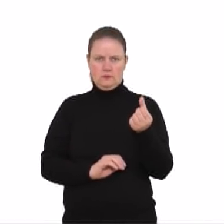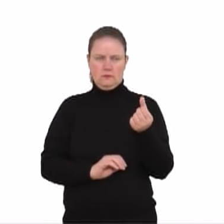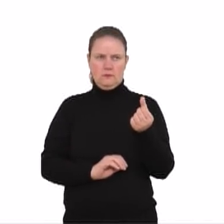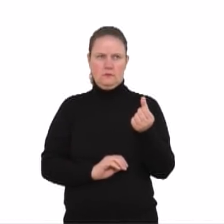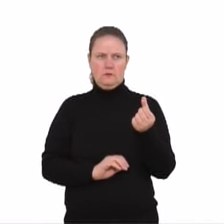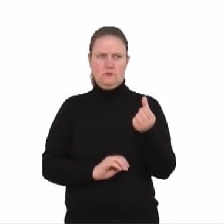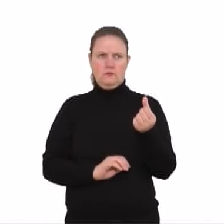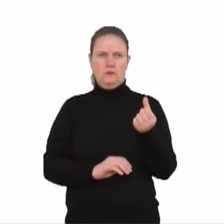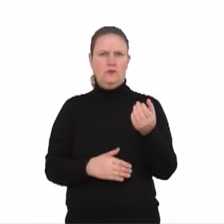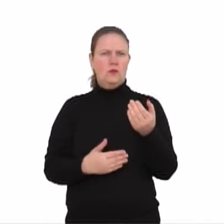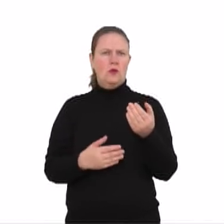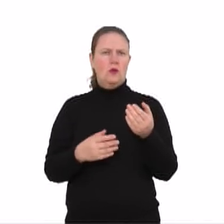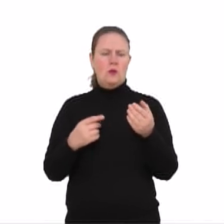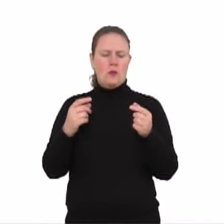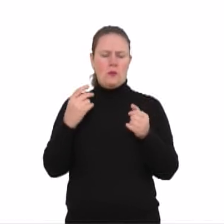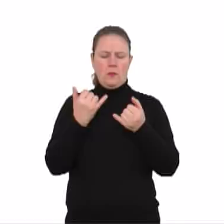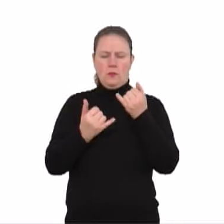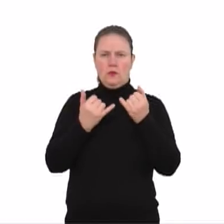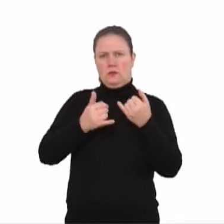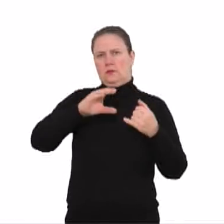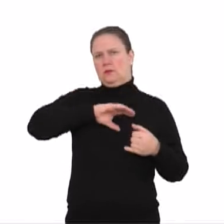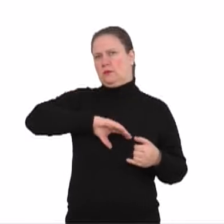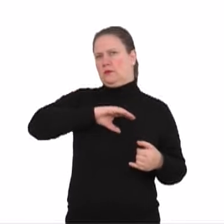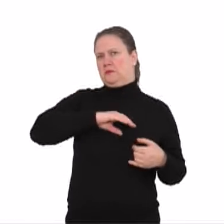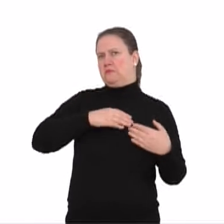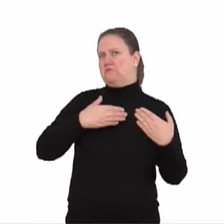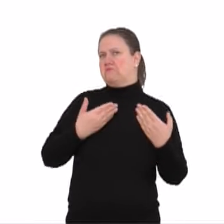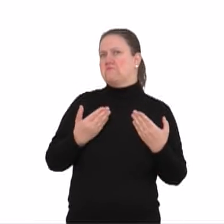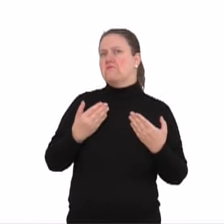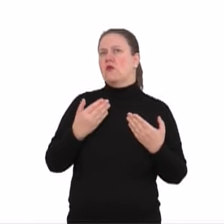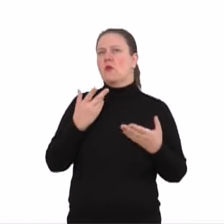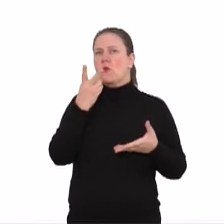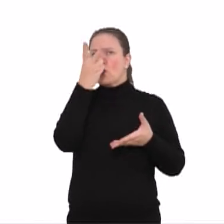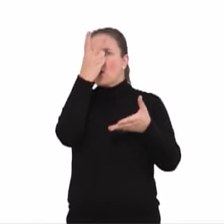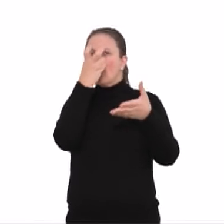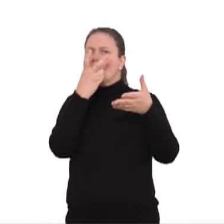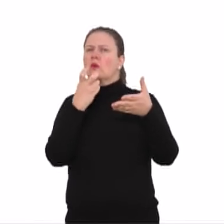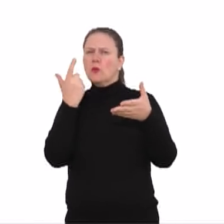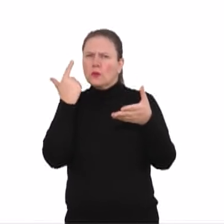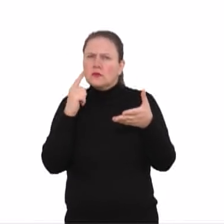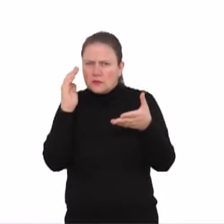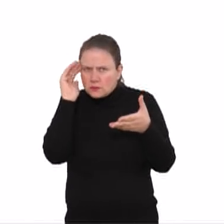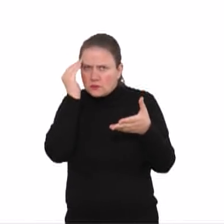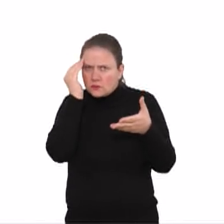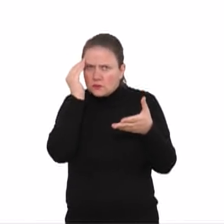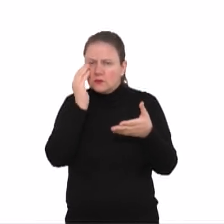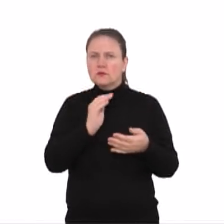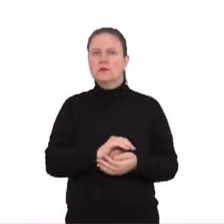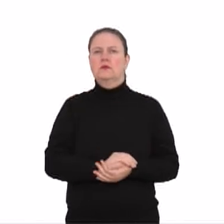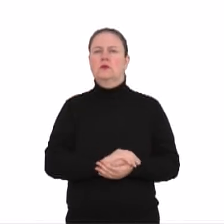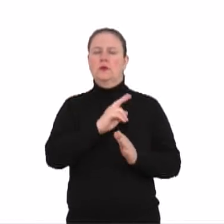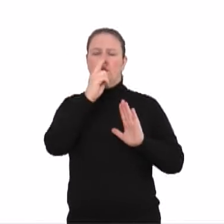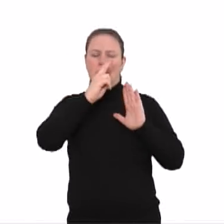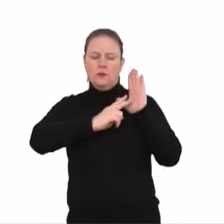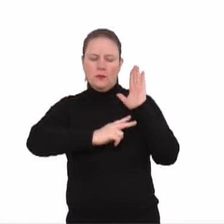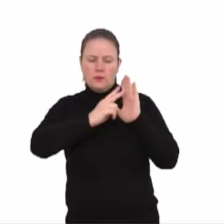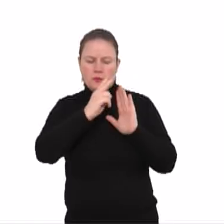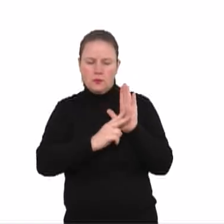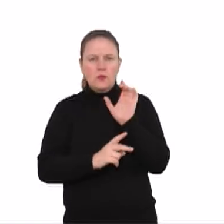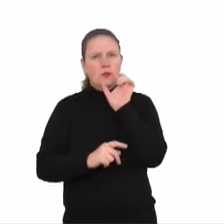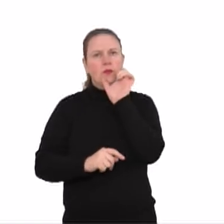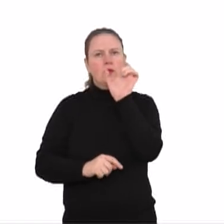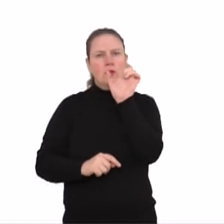your route. Que dicas são essas? O que você conseguiu entender? Dá uma olhadinha, olha as